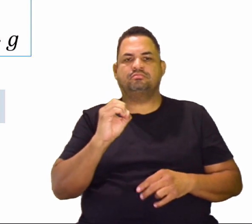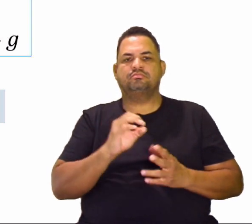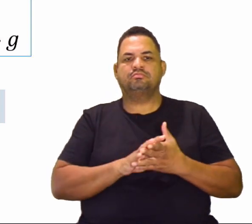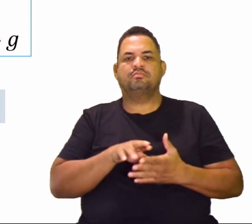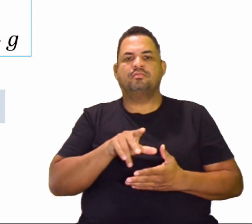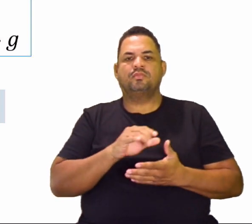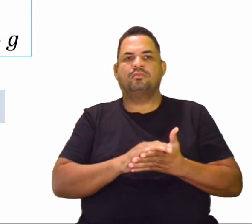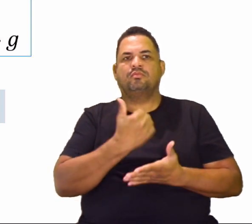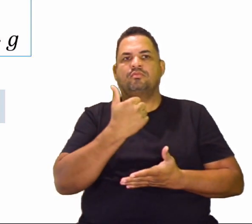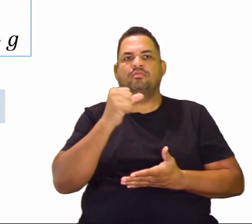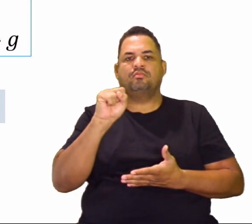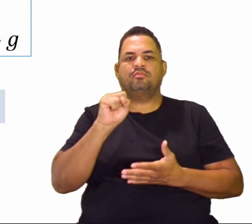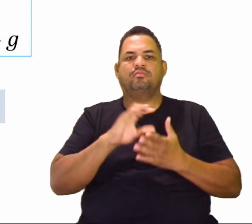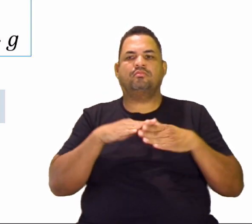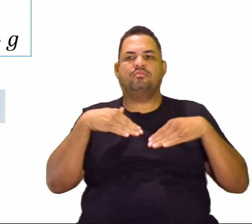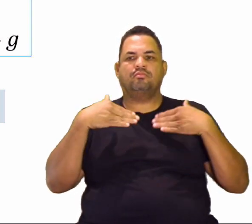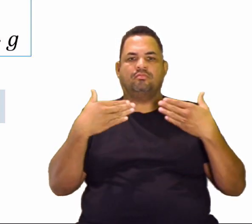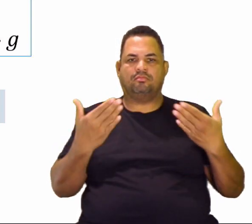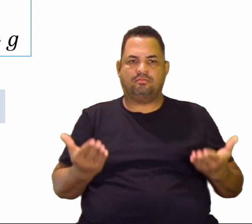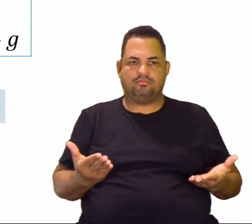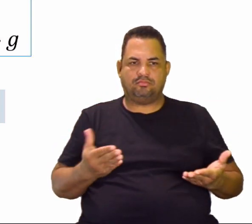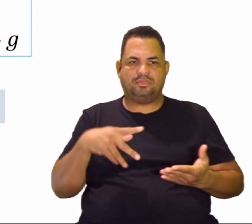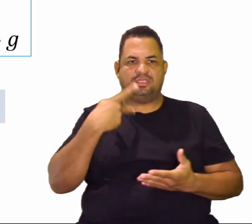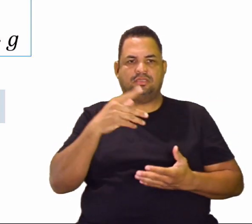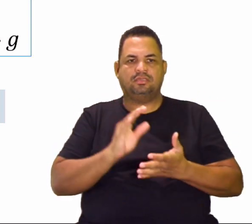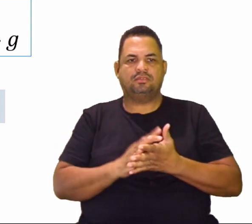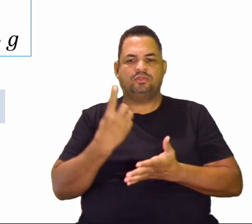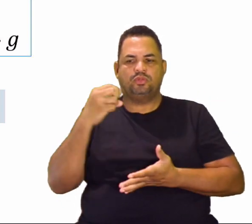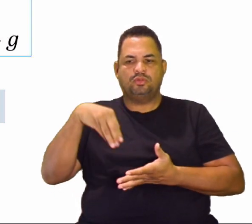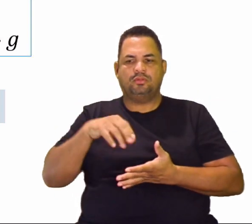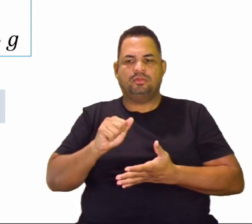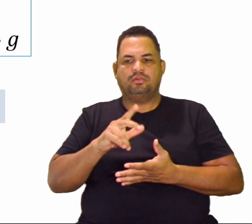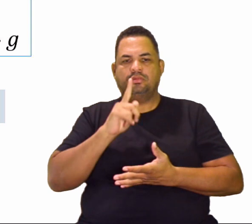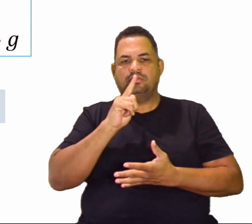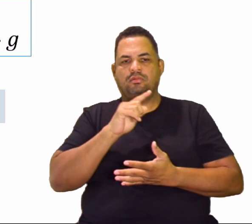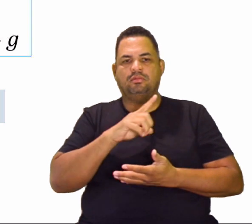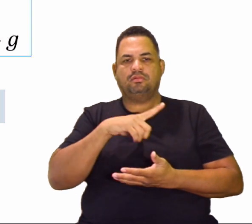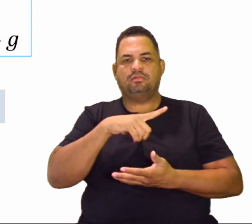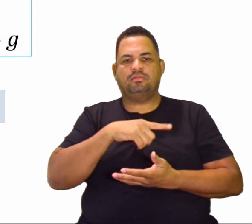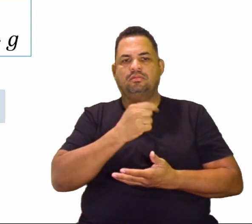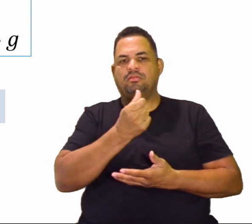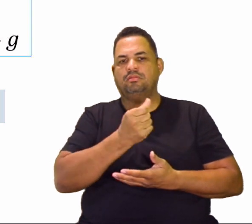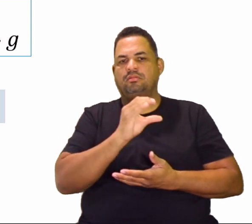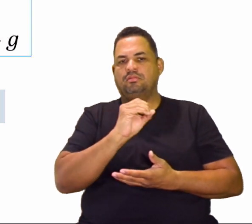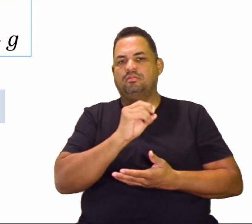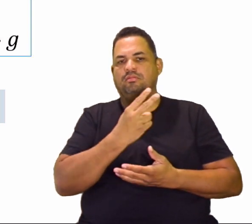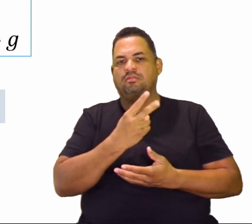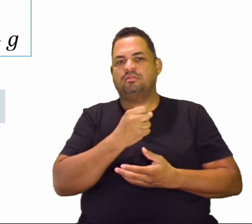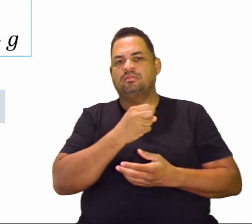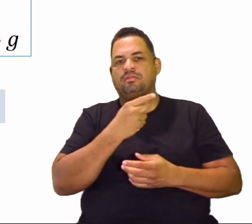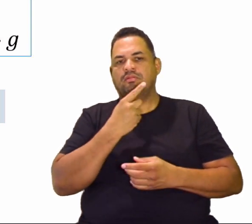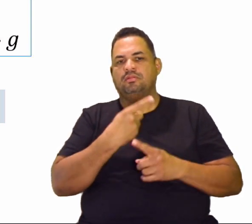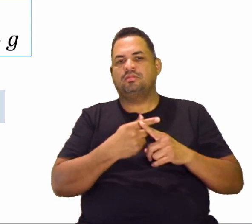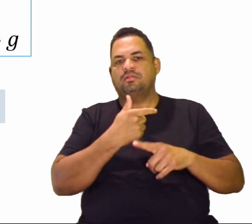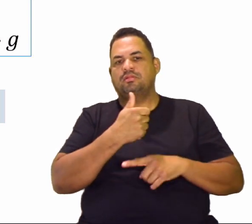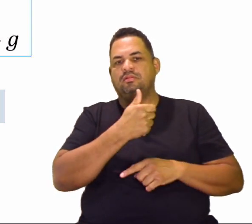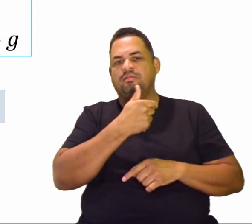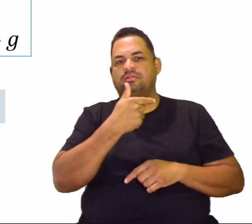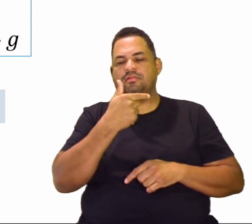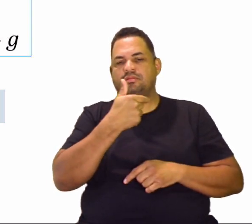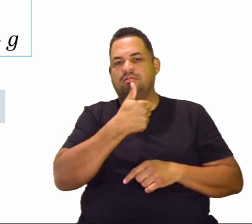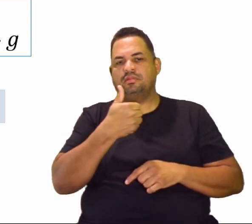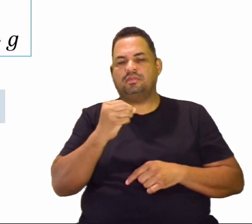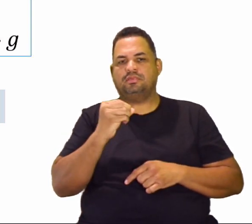18. Quando se tratar de 1 mol de água, então eu terei 6,02 vezes 10 elevado a